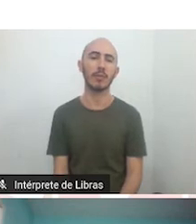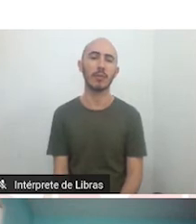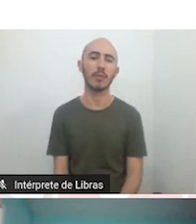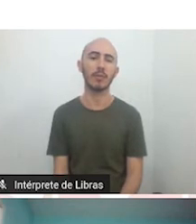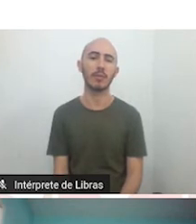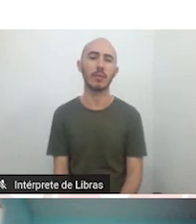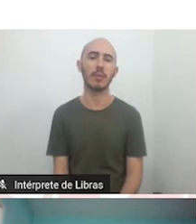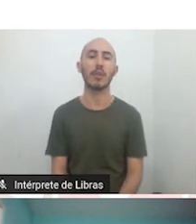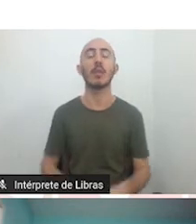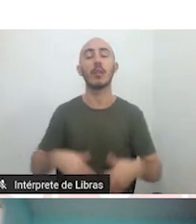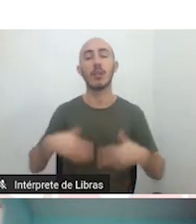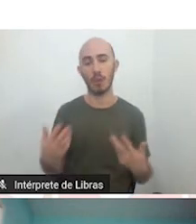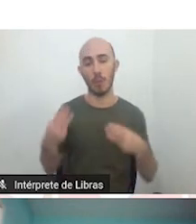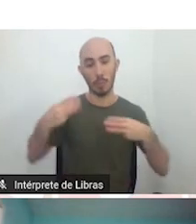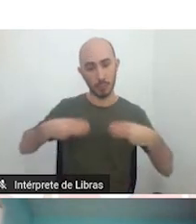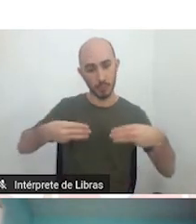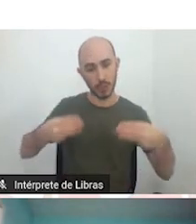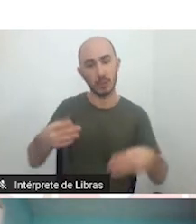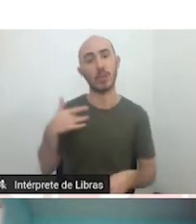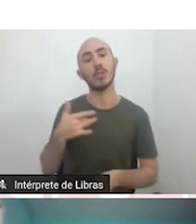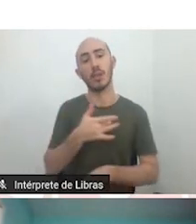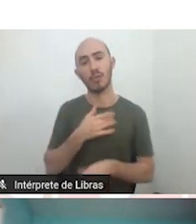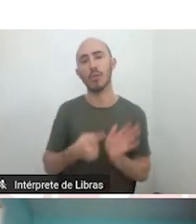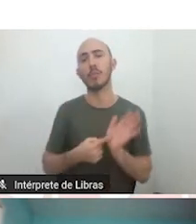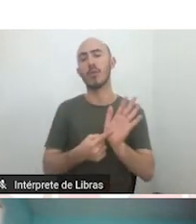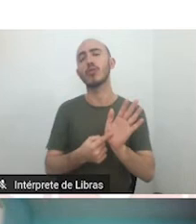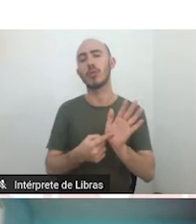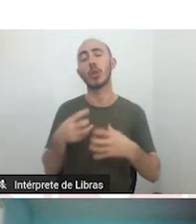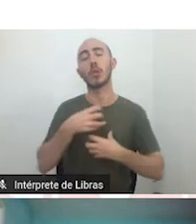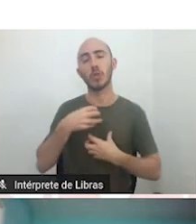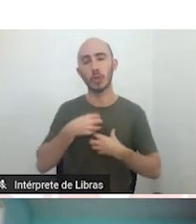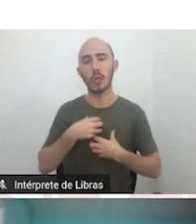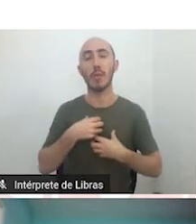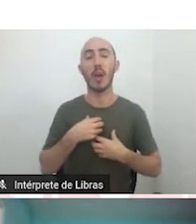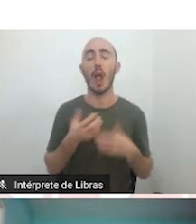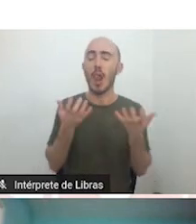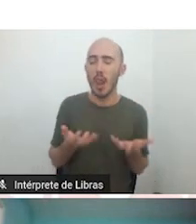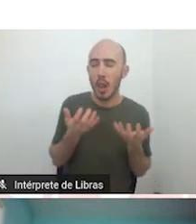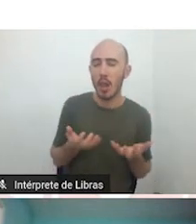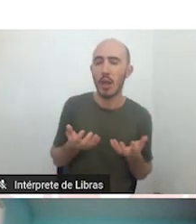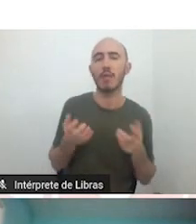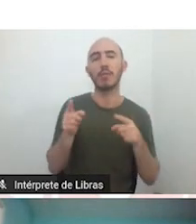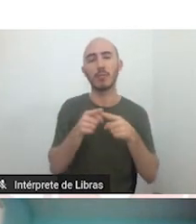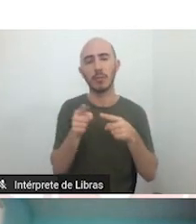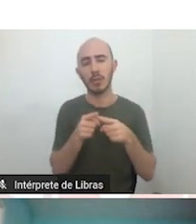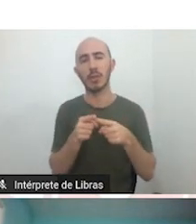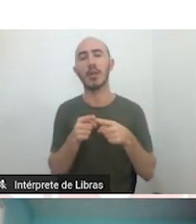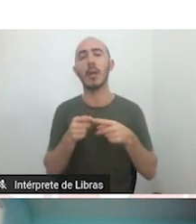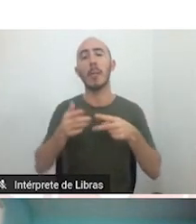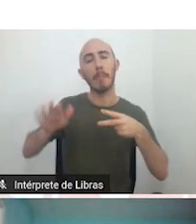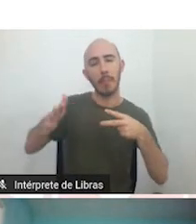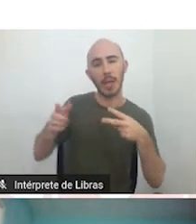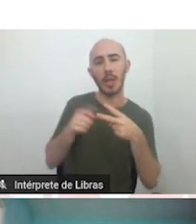Então, o Ministério da Saúde classificou os sintomas como leve, moderado e grave. Em geral, os casos mais leves, eles